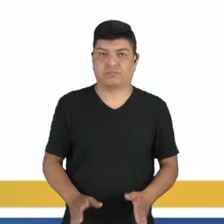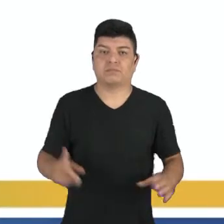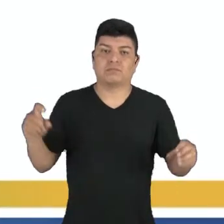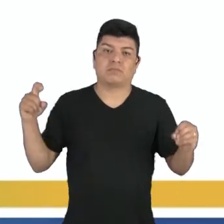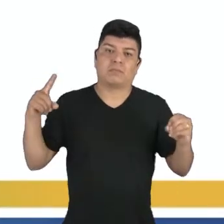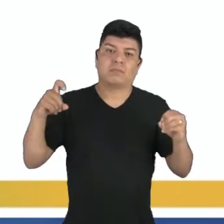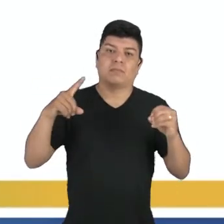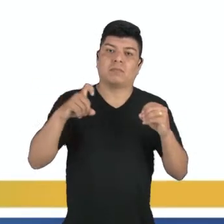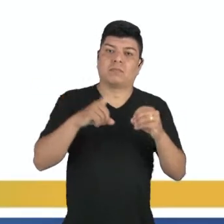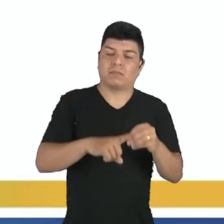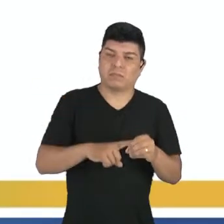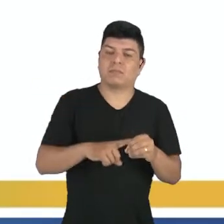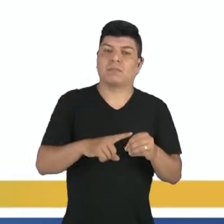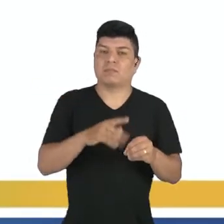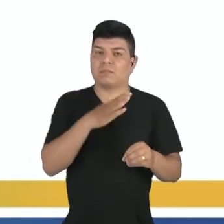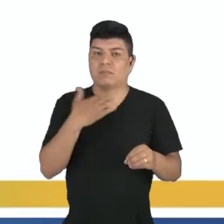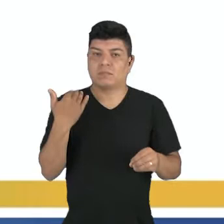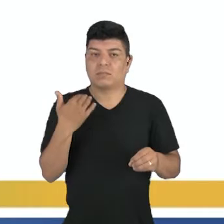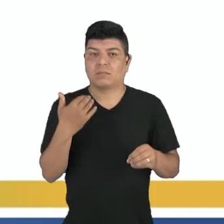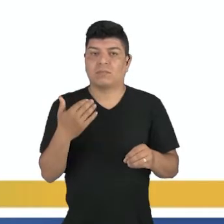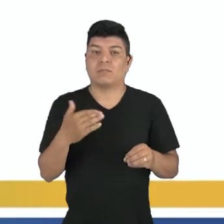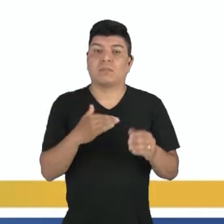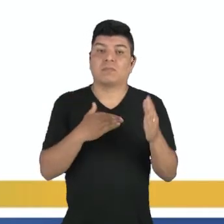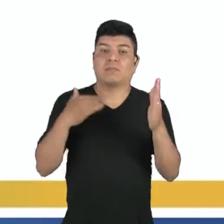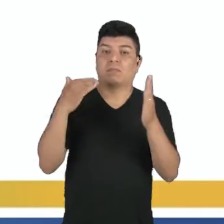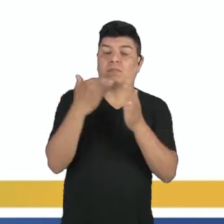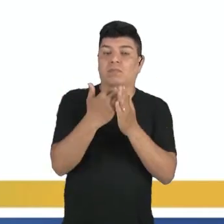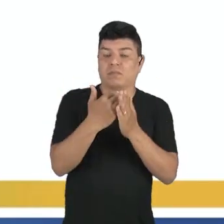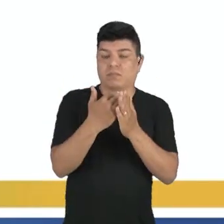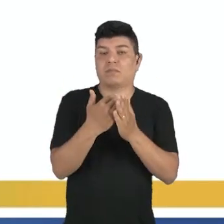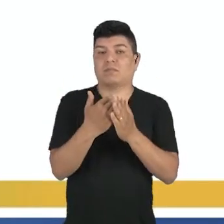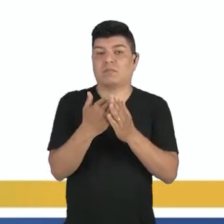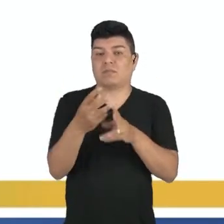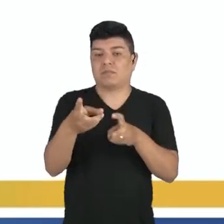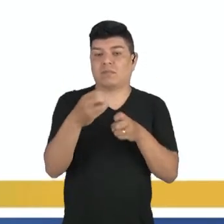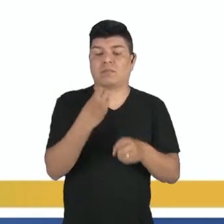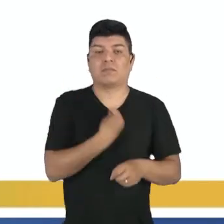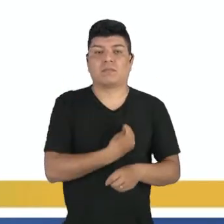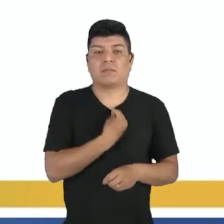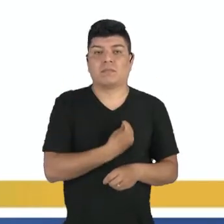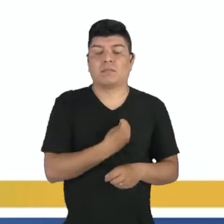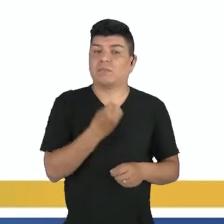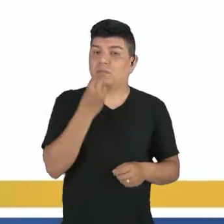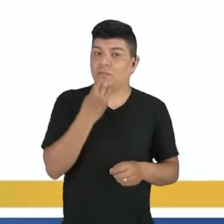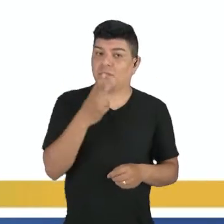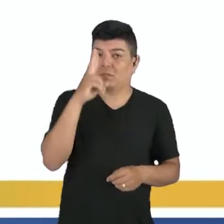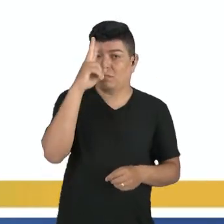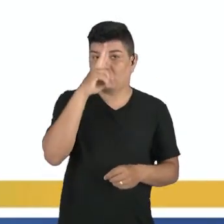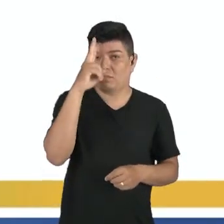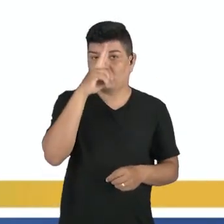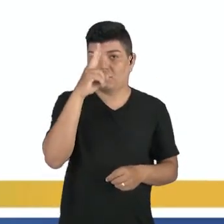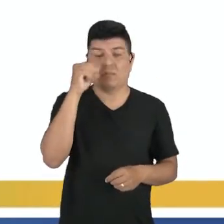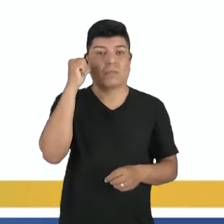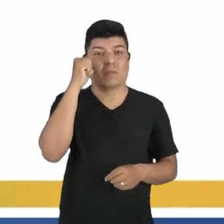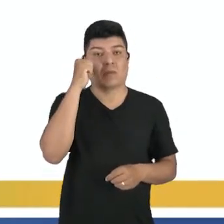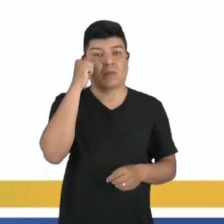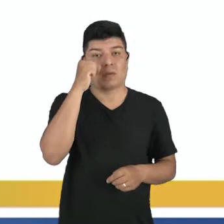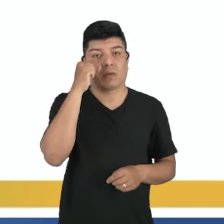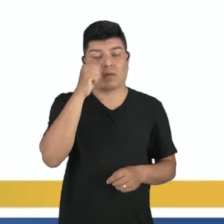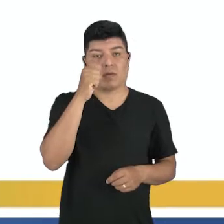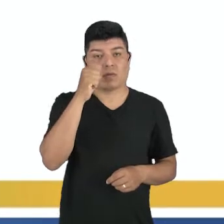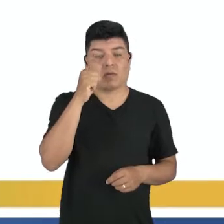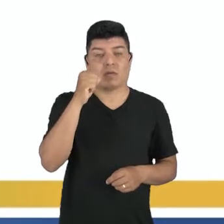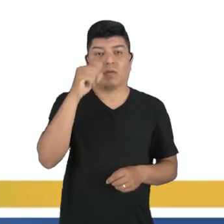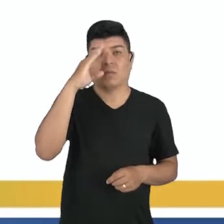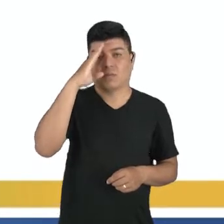fecundidade e mortalidade elevada expectativa de vida é bom lembrar também que a questão feminista